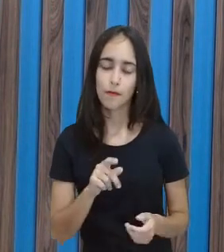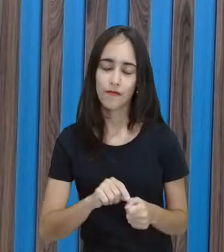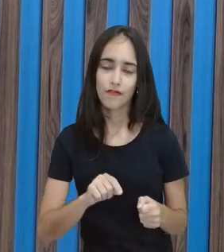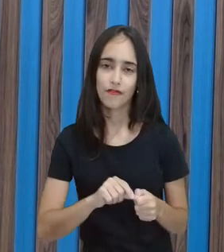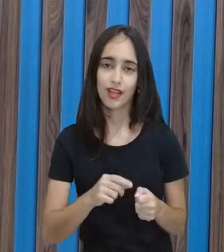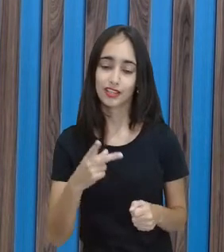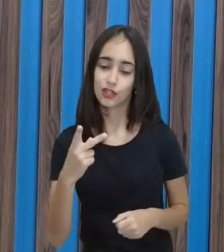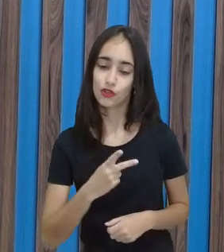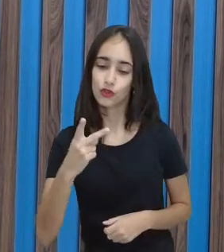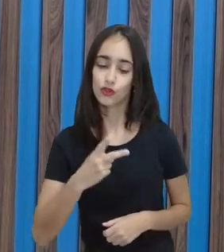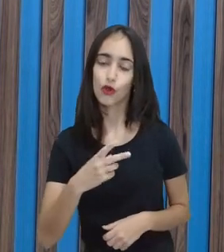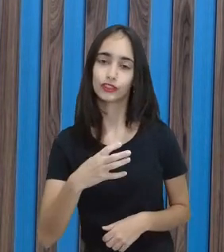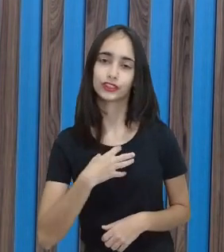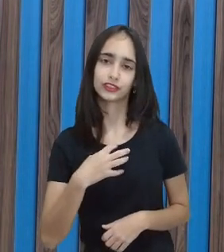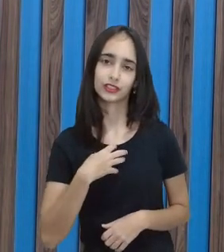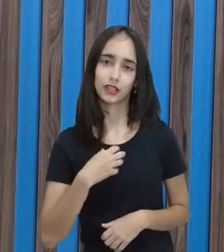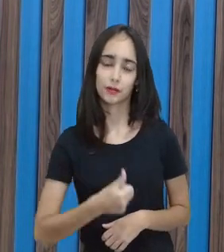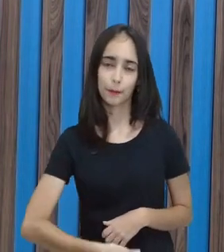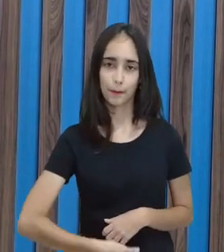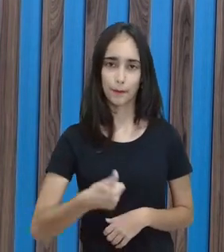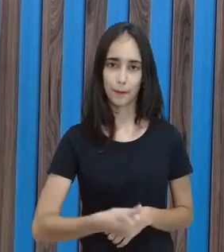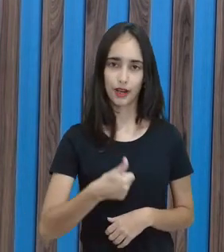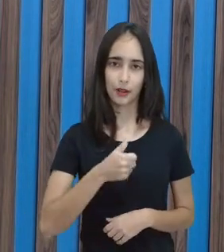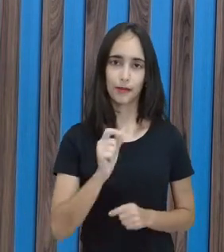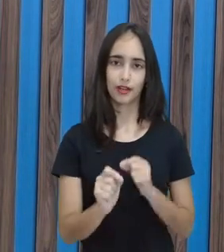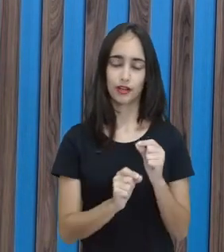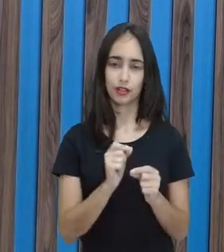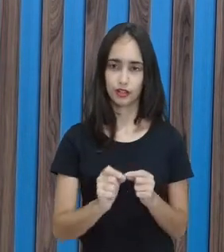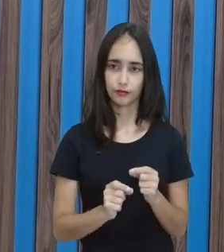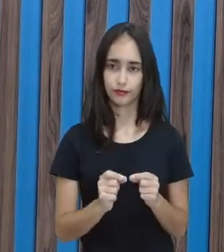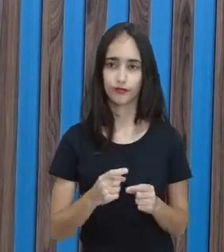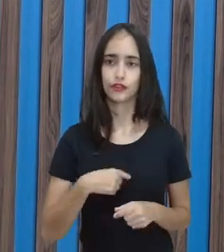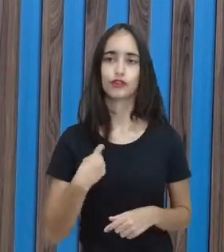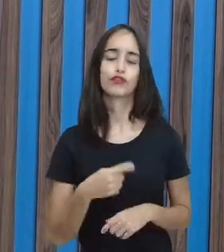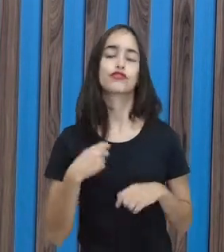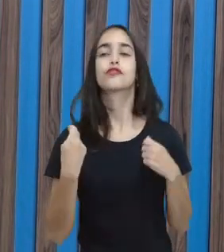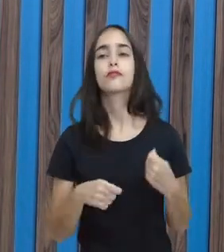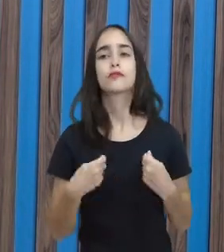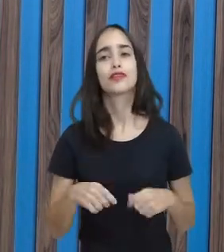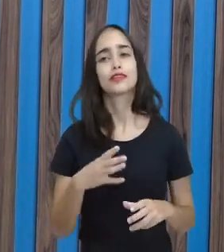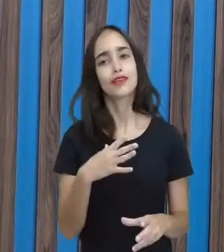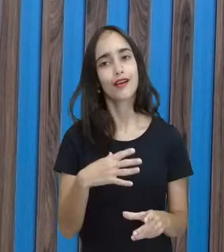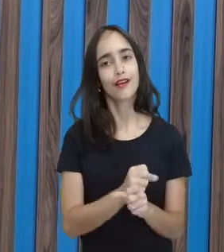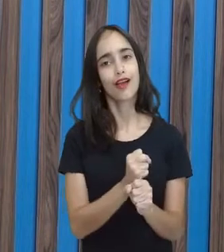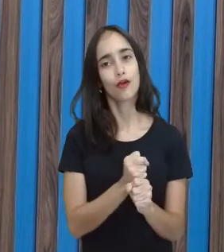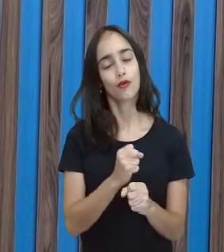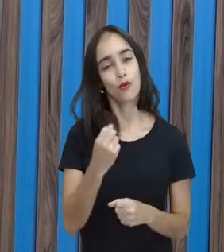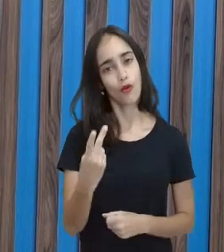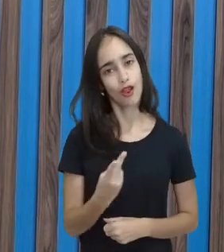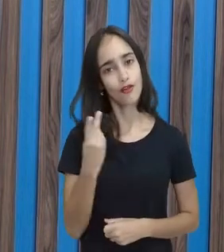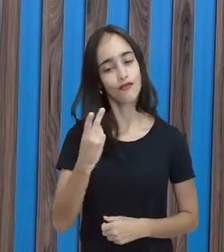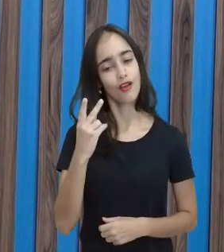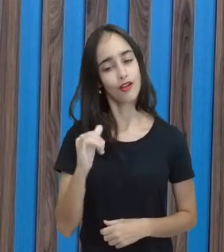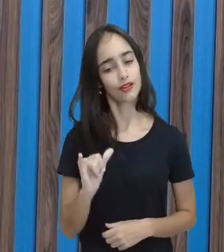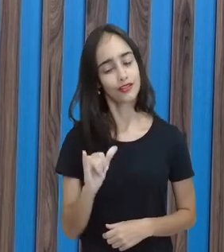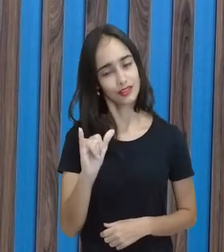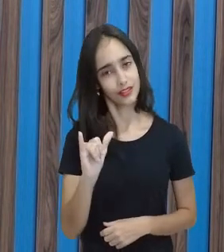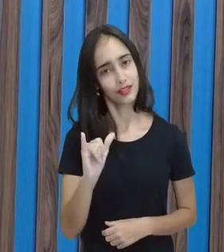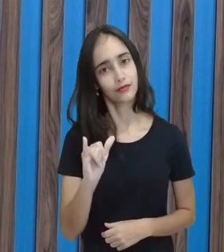duas situações. A primeira situação, nós vamos calcular esse valor de